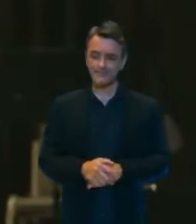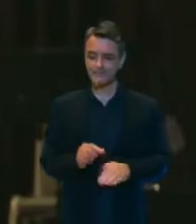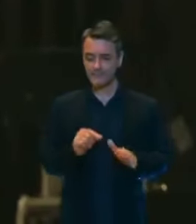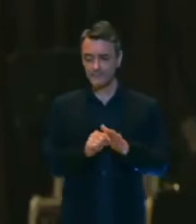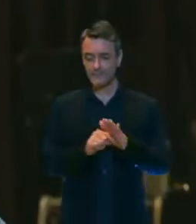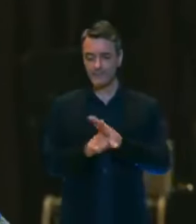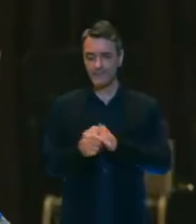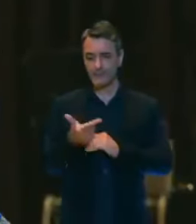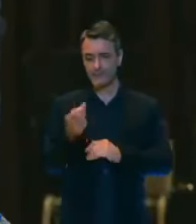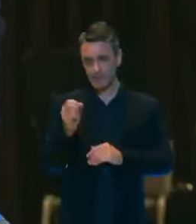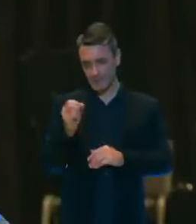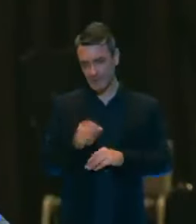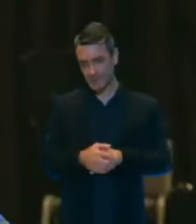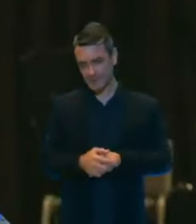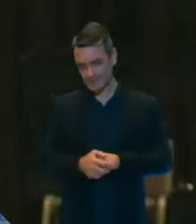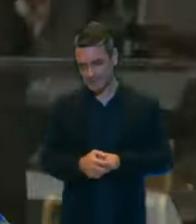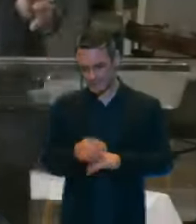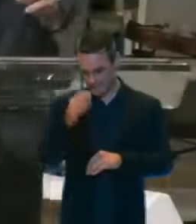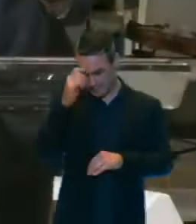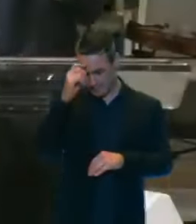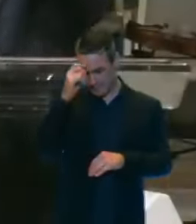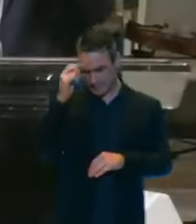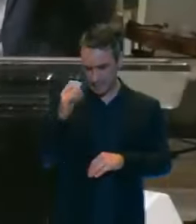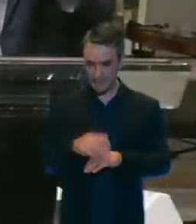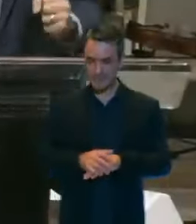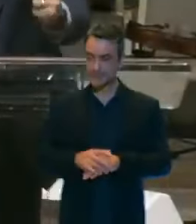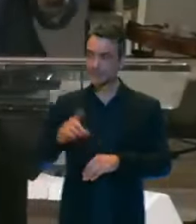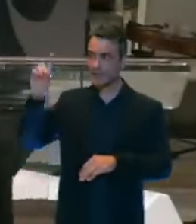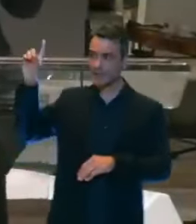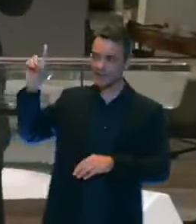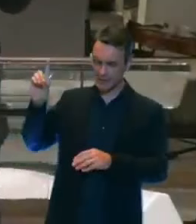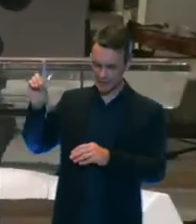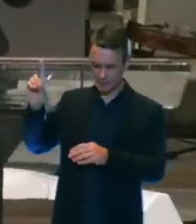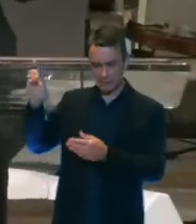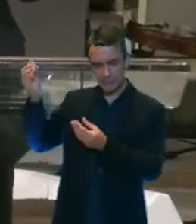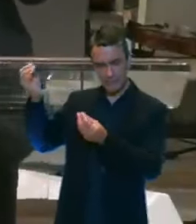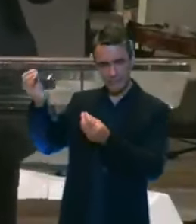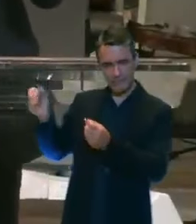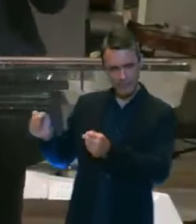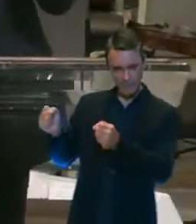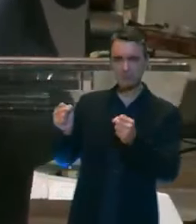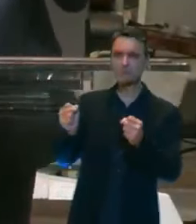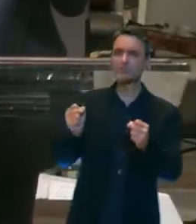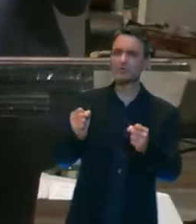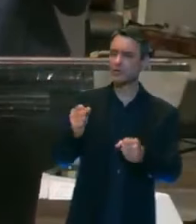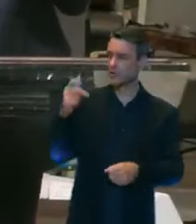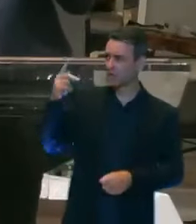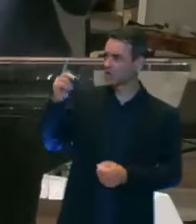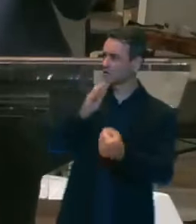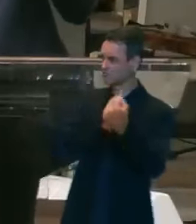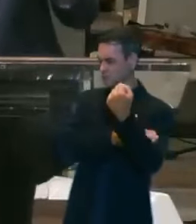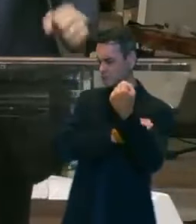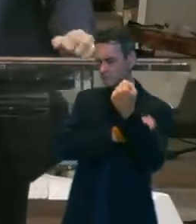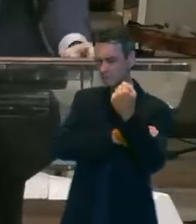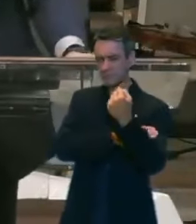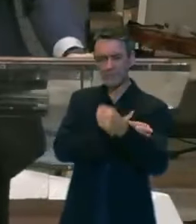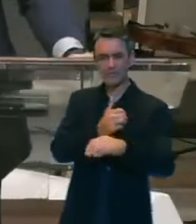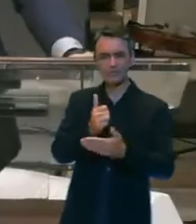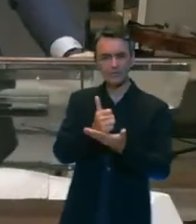Versículo 10: eis que o Senhor Deus virá com poder, e o seu braço